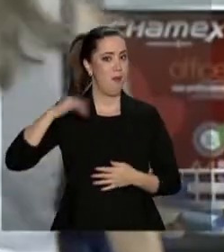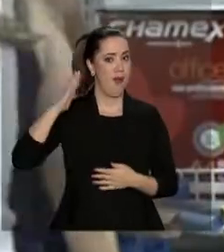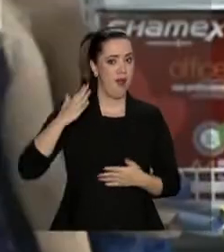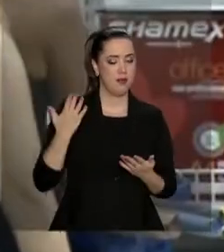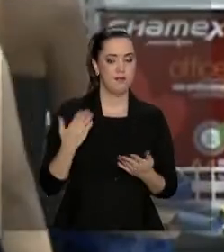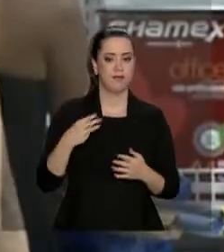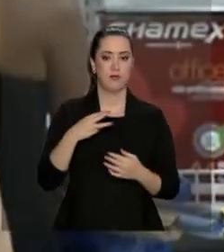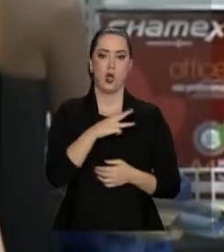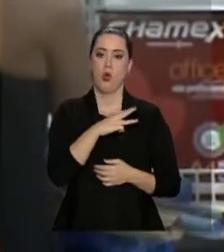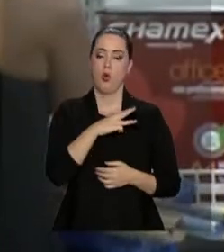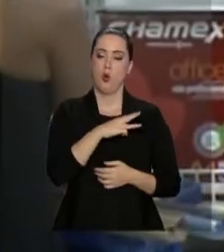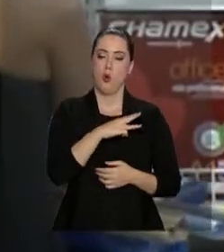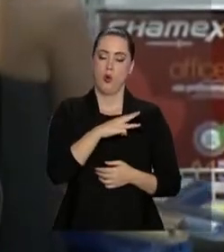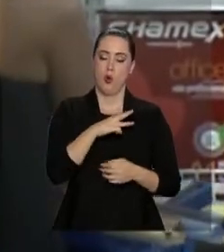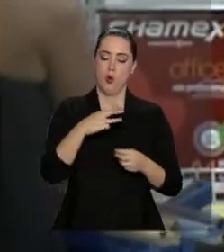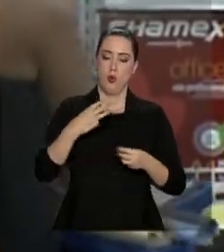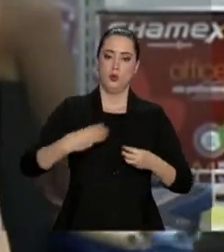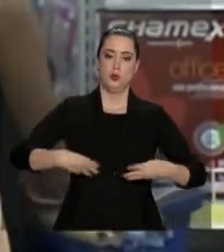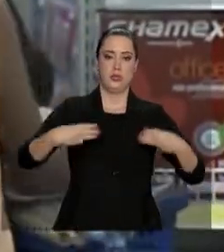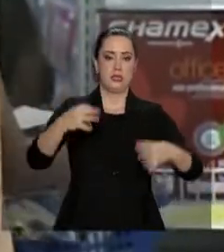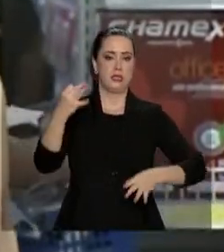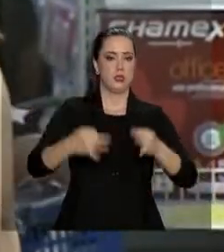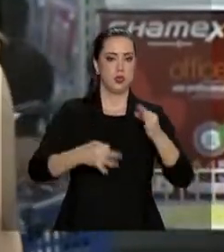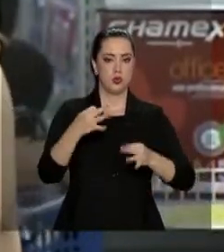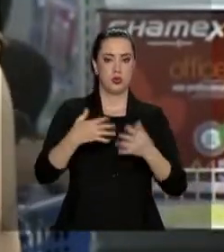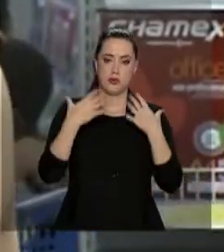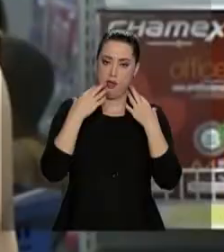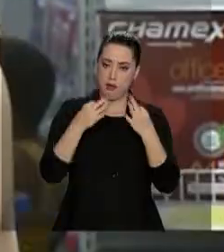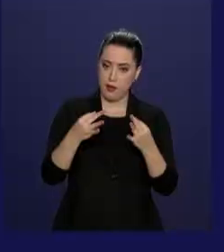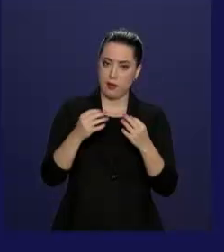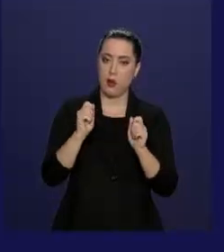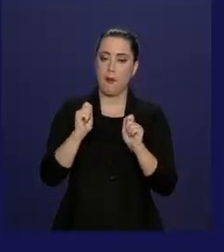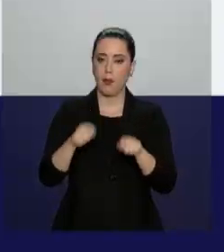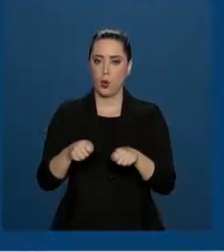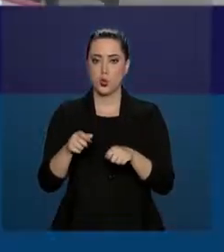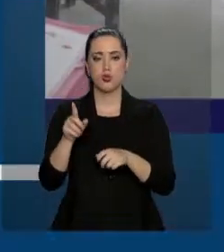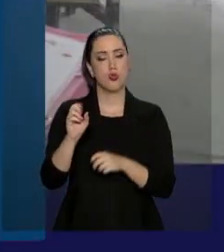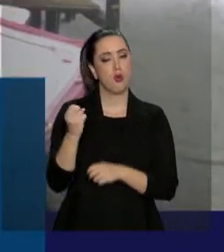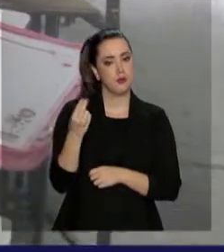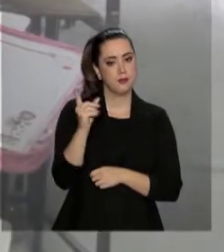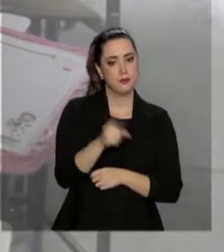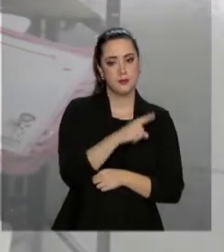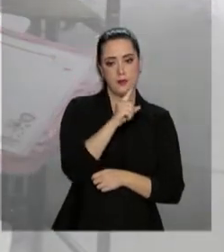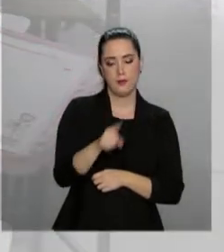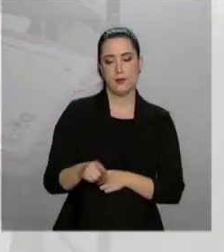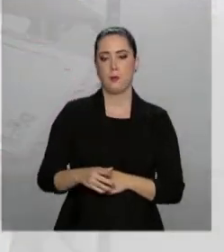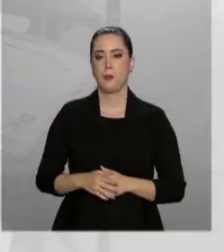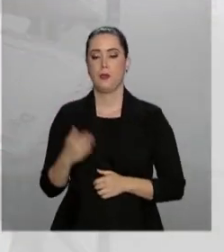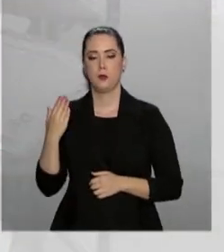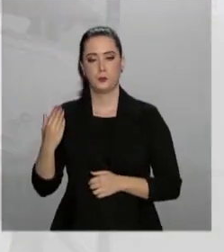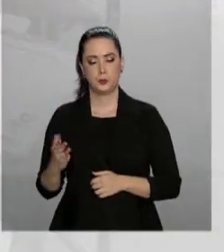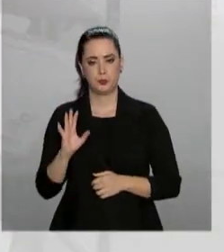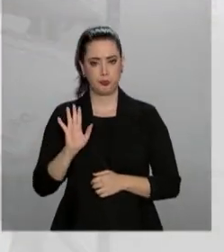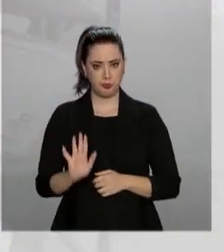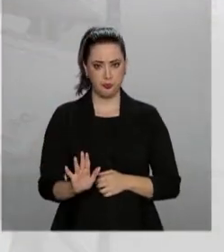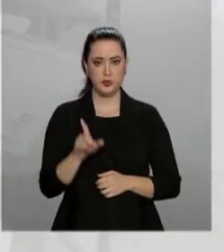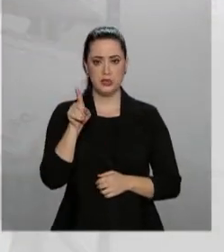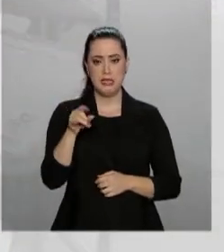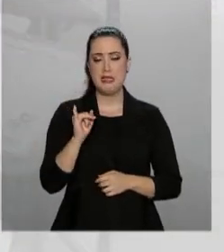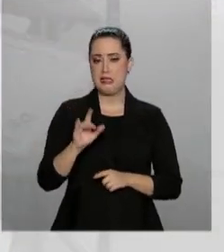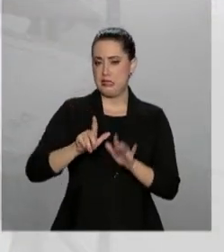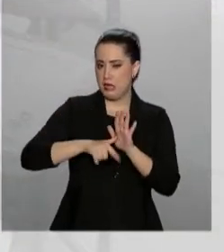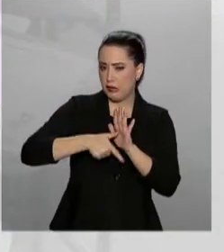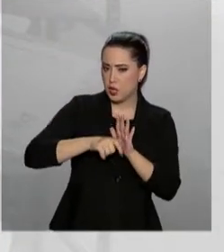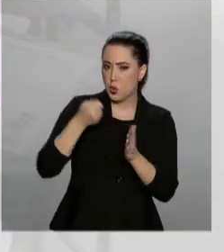da Justiça alerta para o que as escolas podem e não podem fazer. Inadimplência das mensalidades do ano anterior não